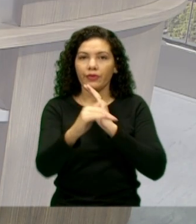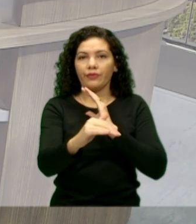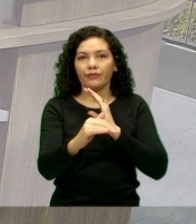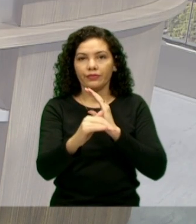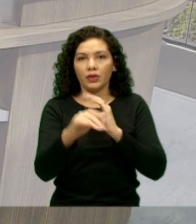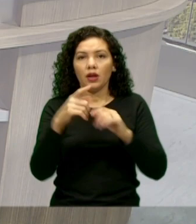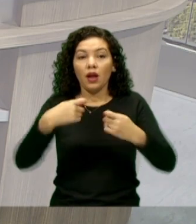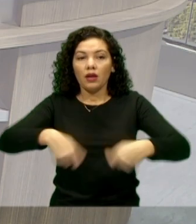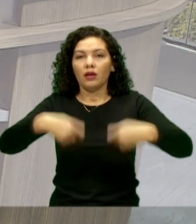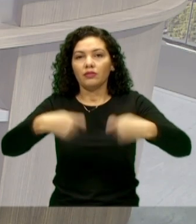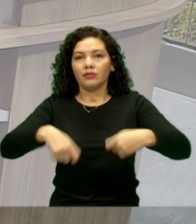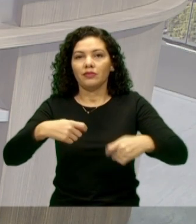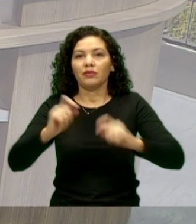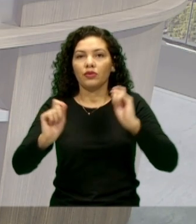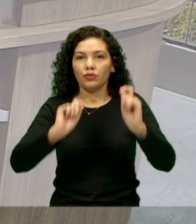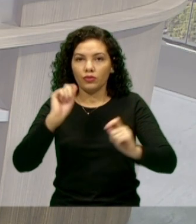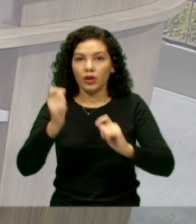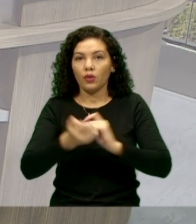a necessidade.